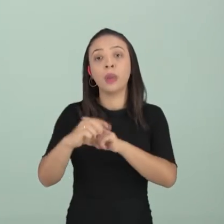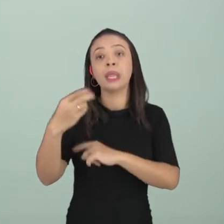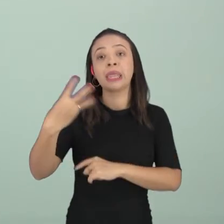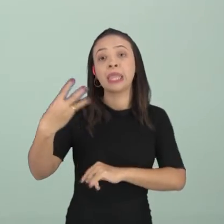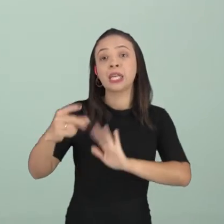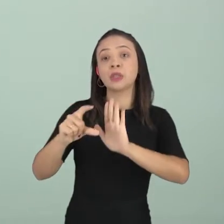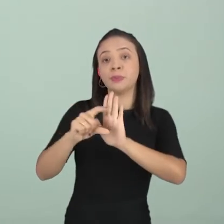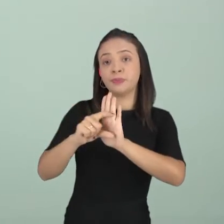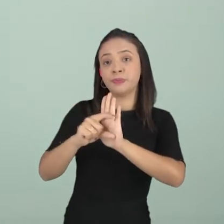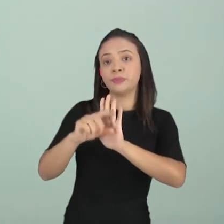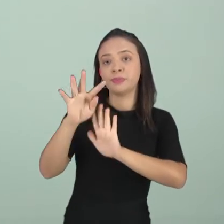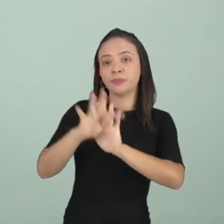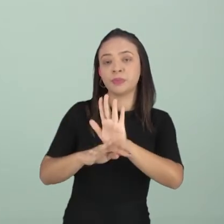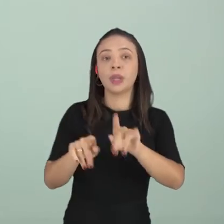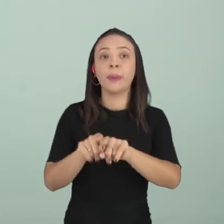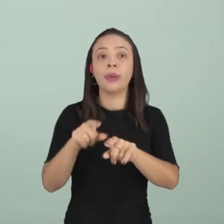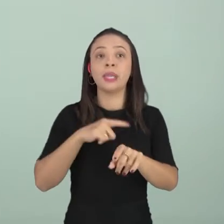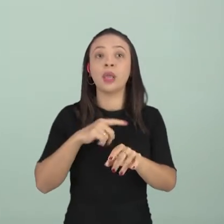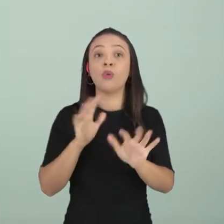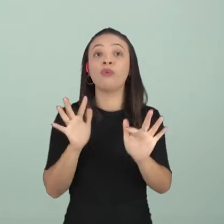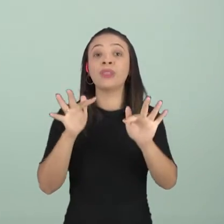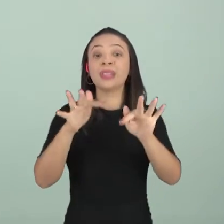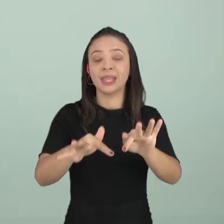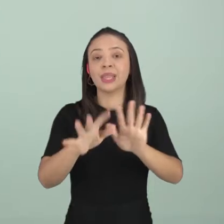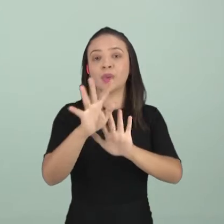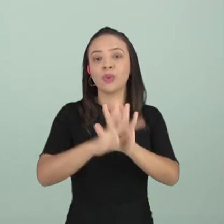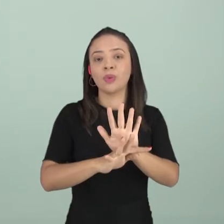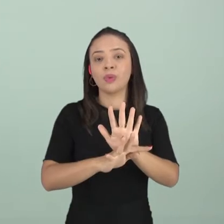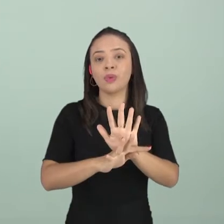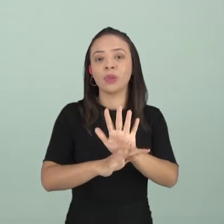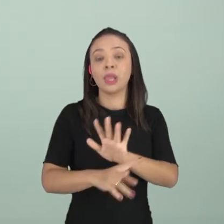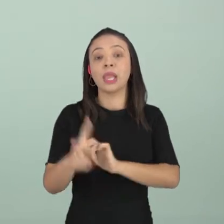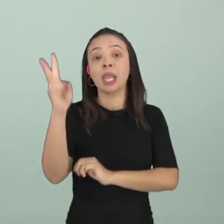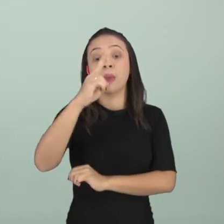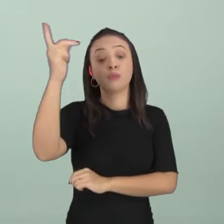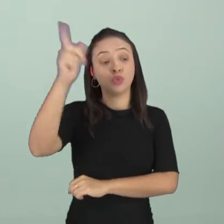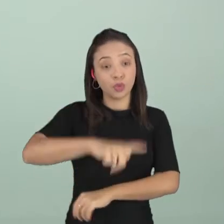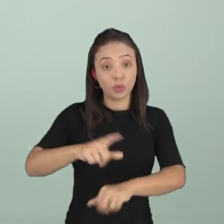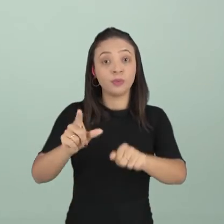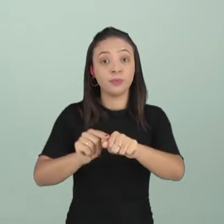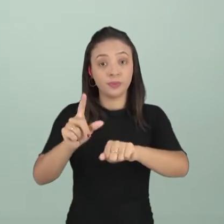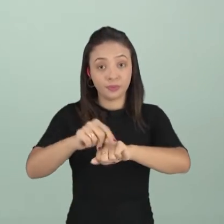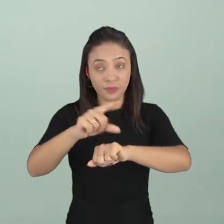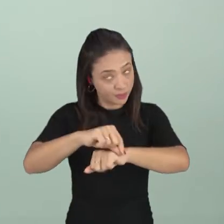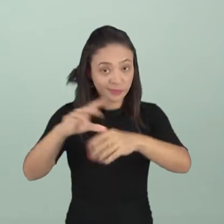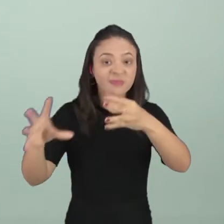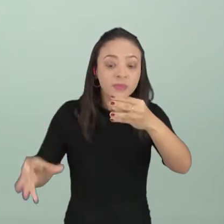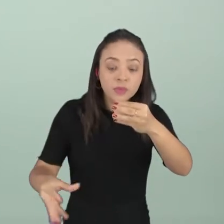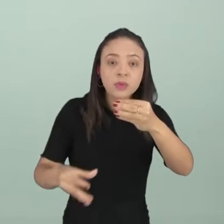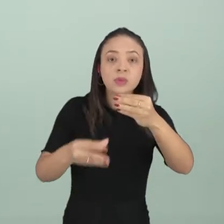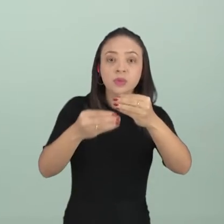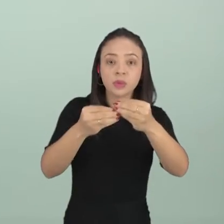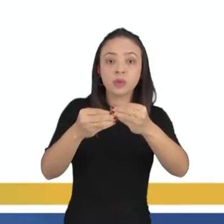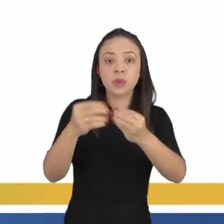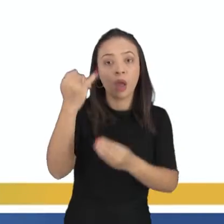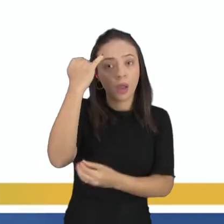parágrafos. E aí a conclusão, você resgata o ponto de vista, complementando as suas